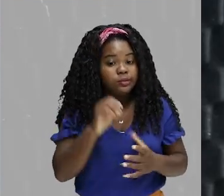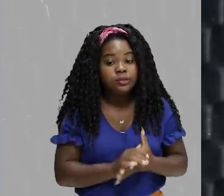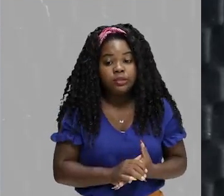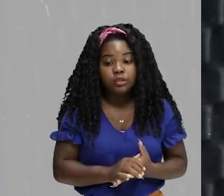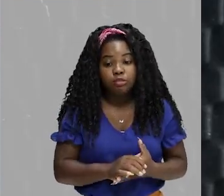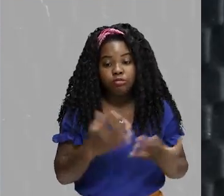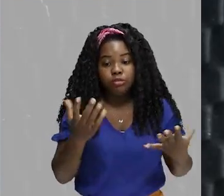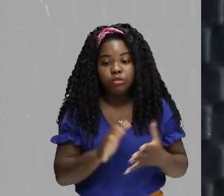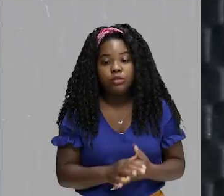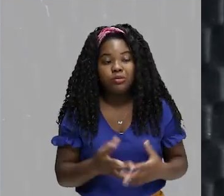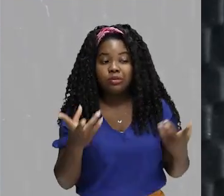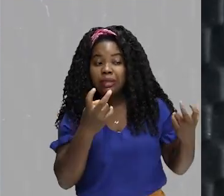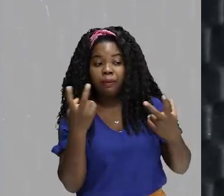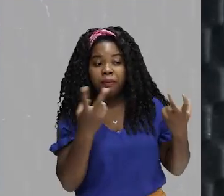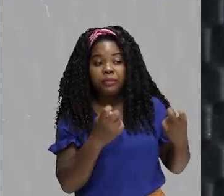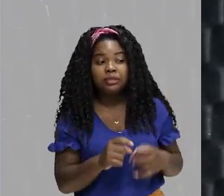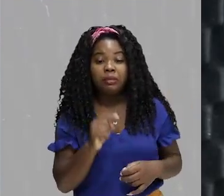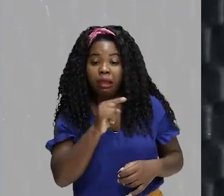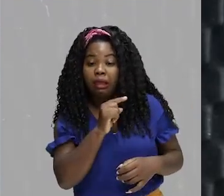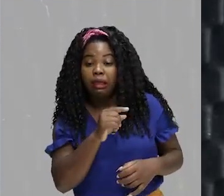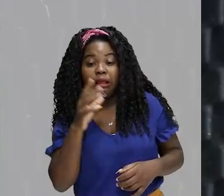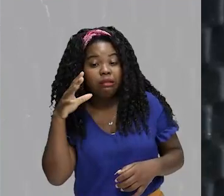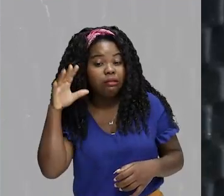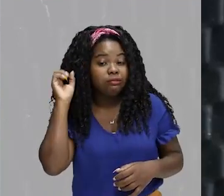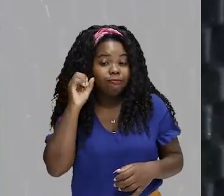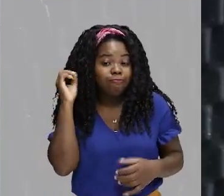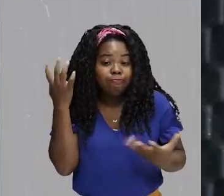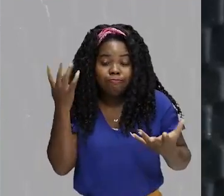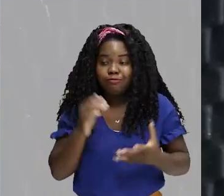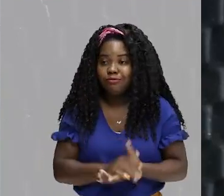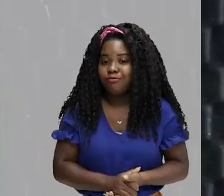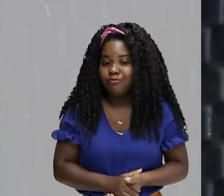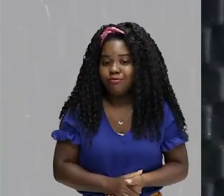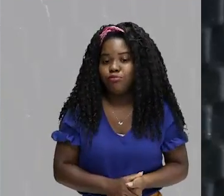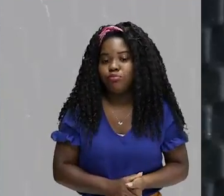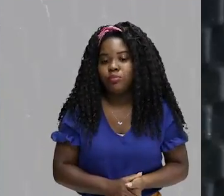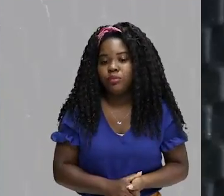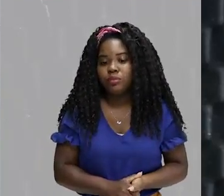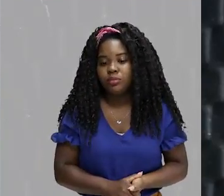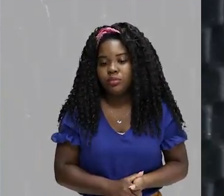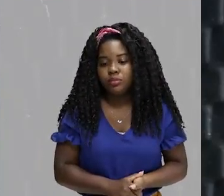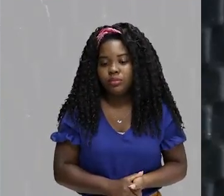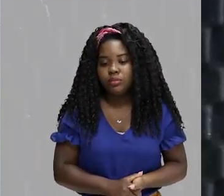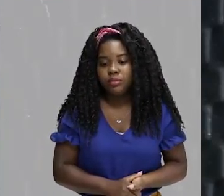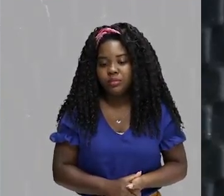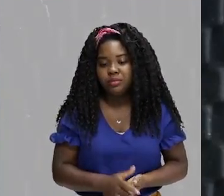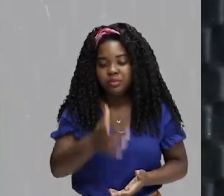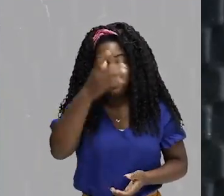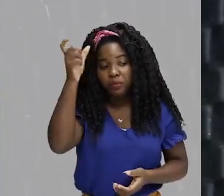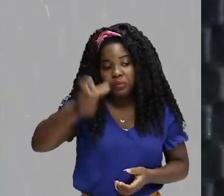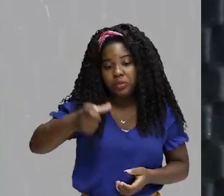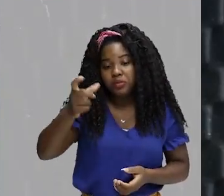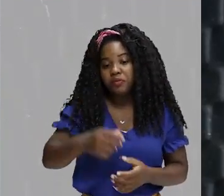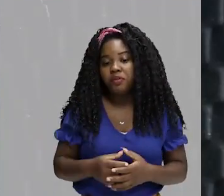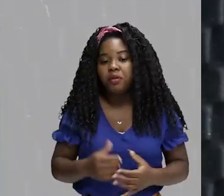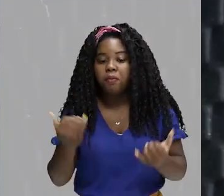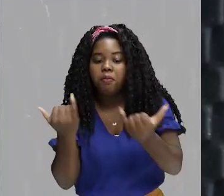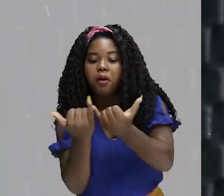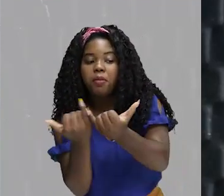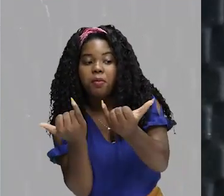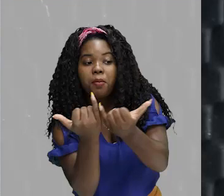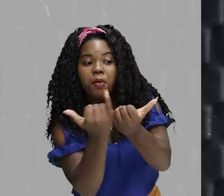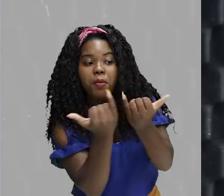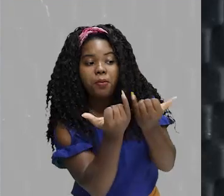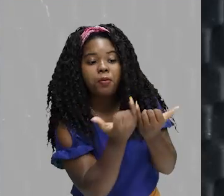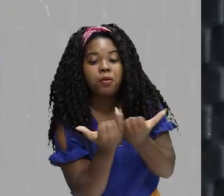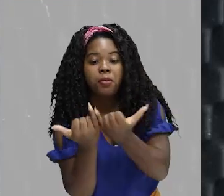escutando desde da sua saída, né? Desde que dissemos tchau. Então, a pessoa às vezes fica por ali, a pessoa nem terminou de sair